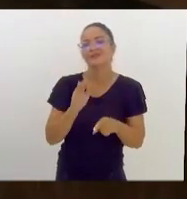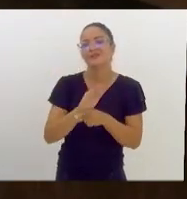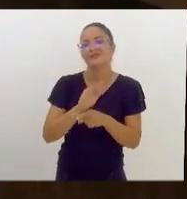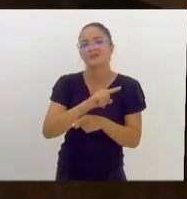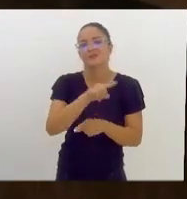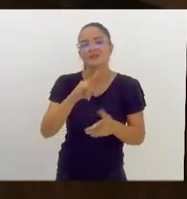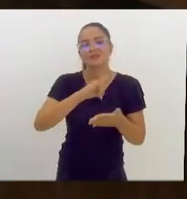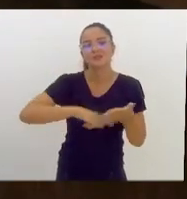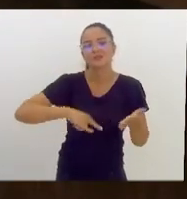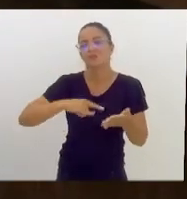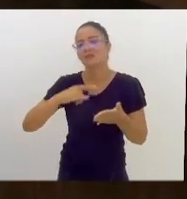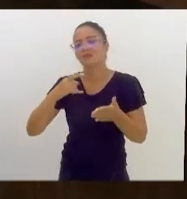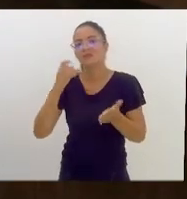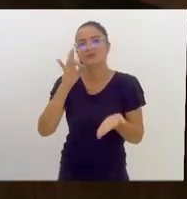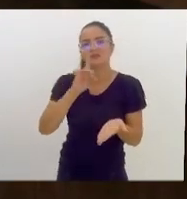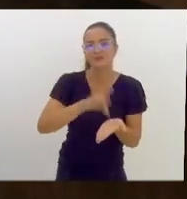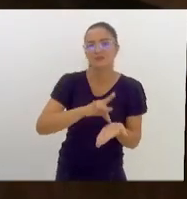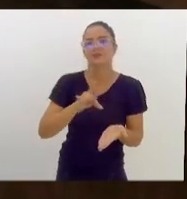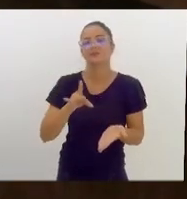documentos oficiais,